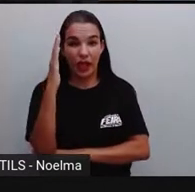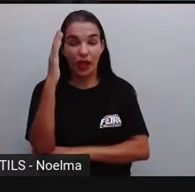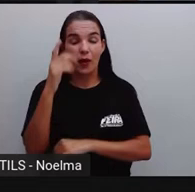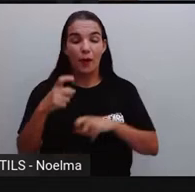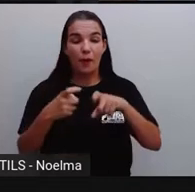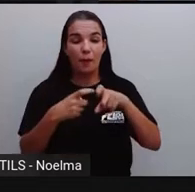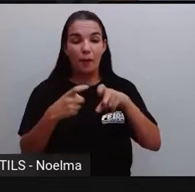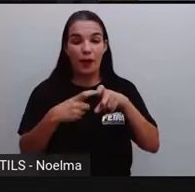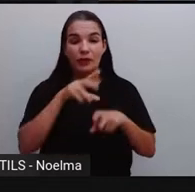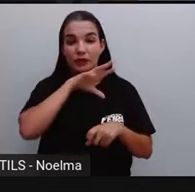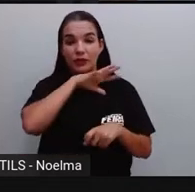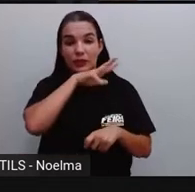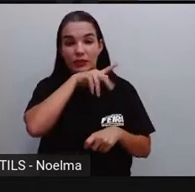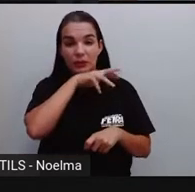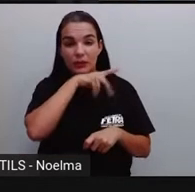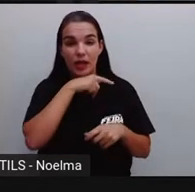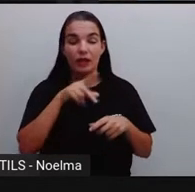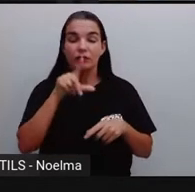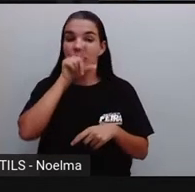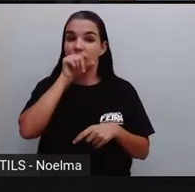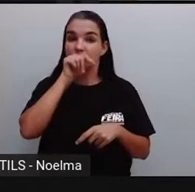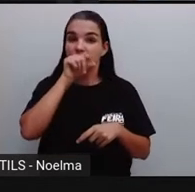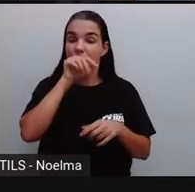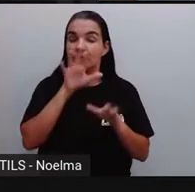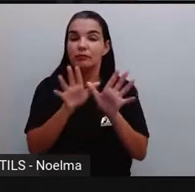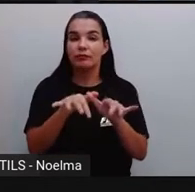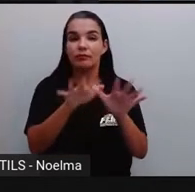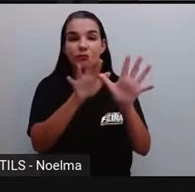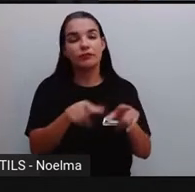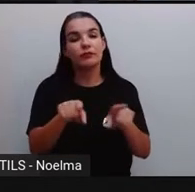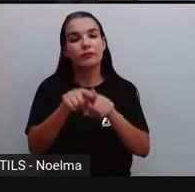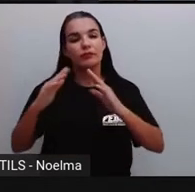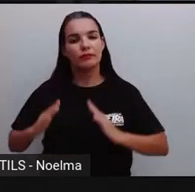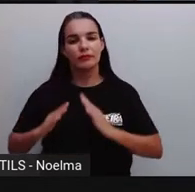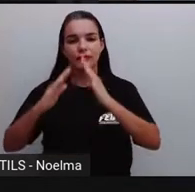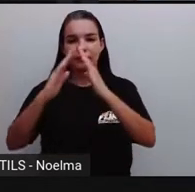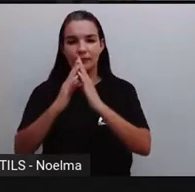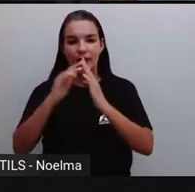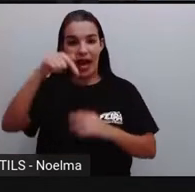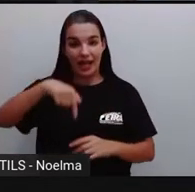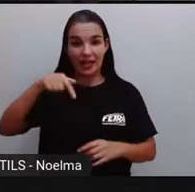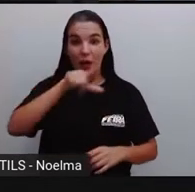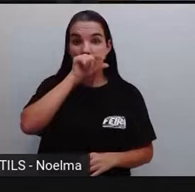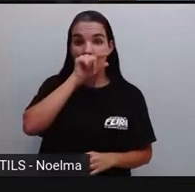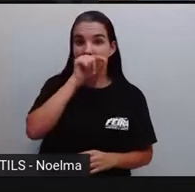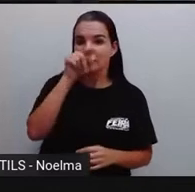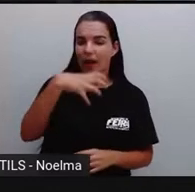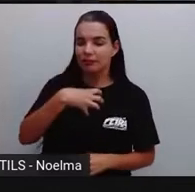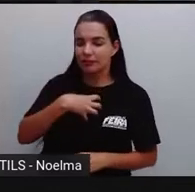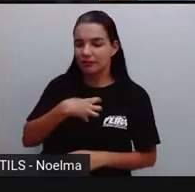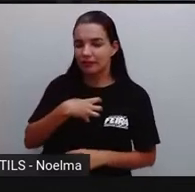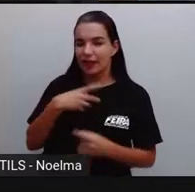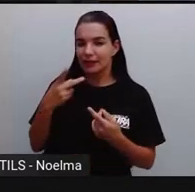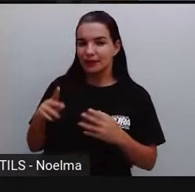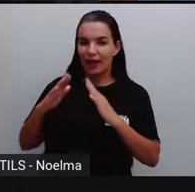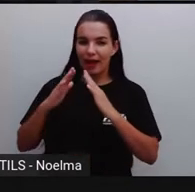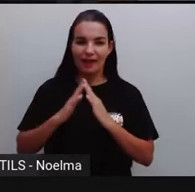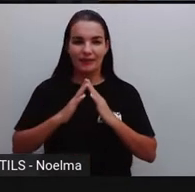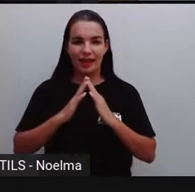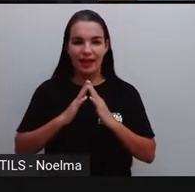Hotel veterinário especialista em aves ornamentais e domésticas. Aqui, seu pássaro se sentirá em